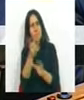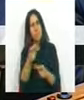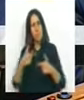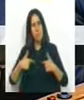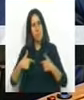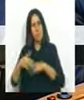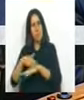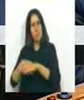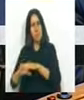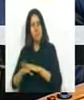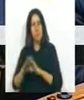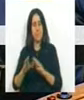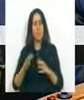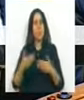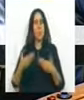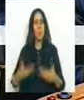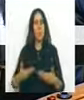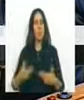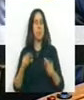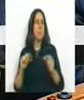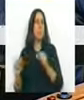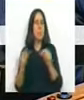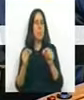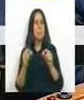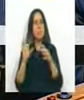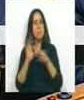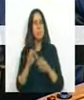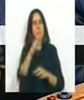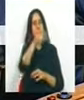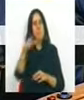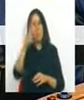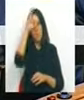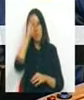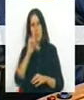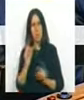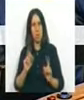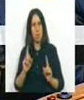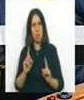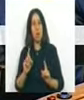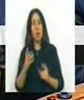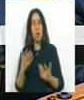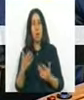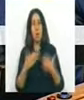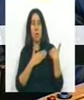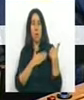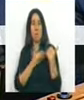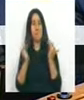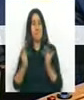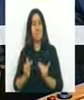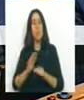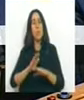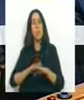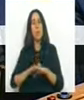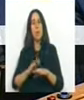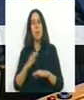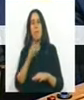O debate de hoje também não é tanto sobre a situação atual destes membros do Governo, com capacidade diminuída pelo conflito de